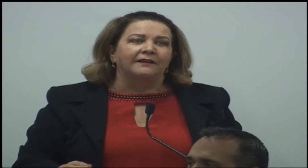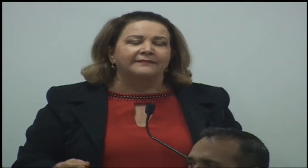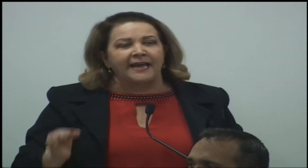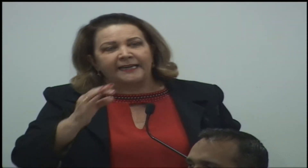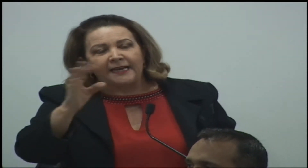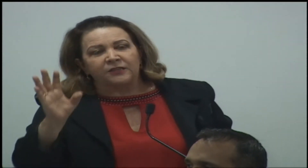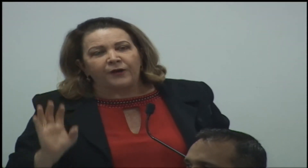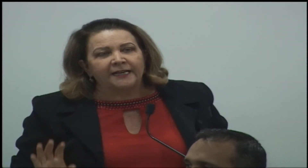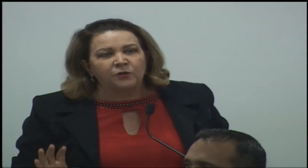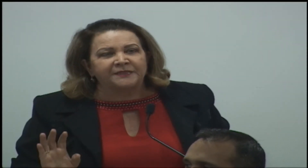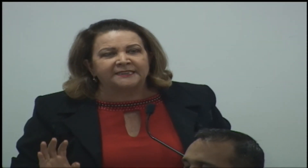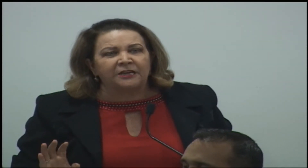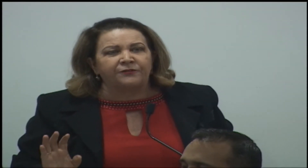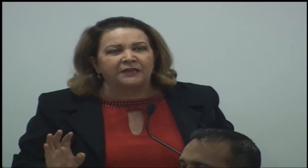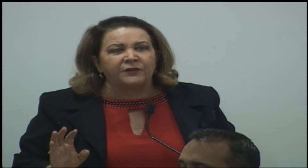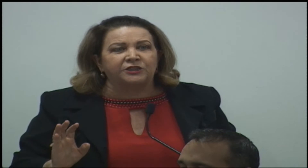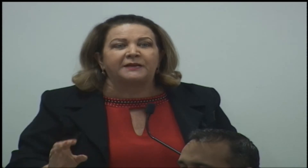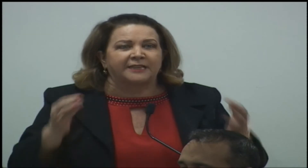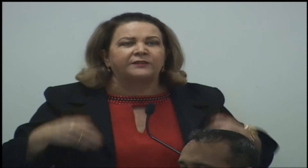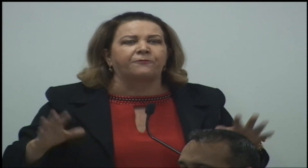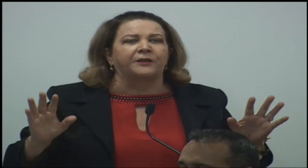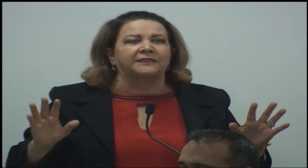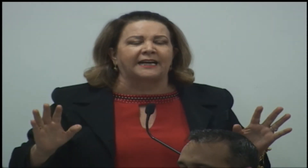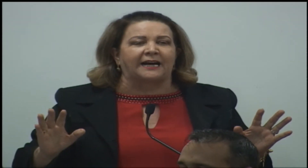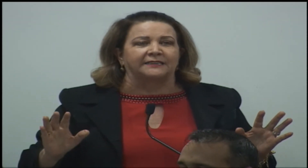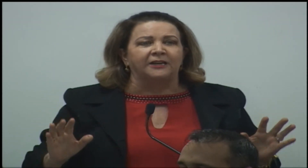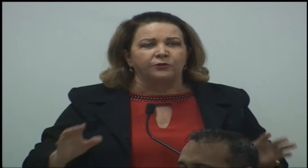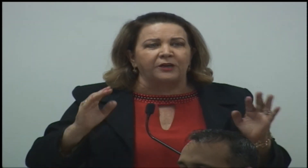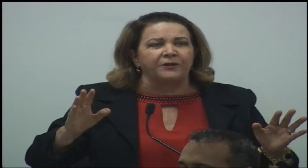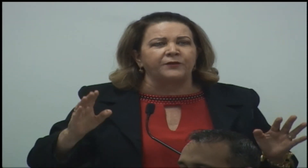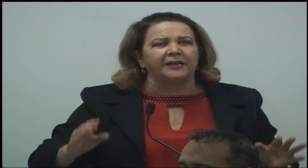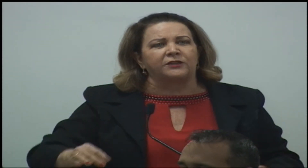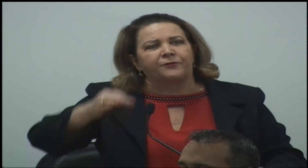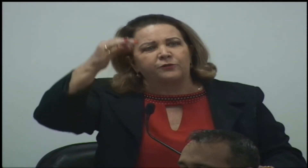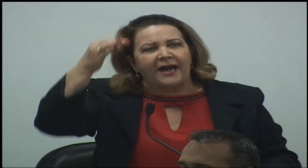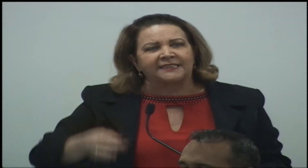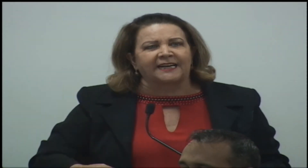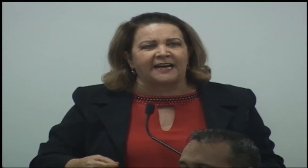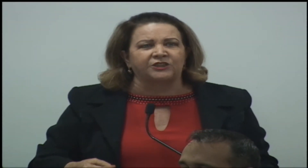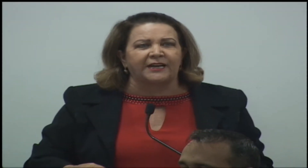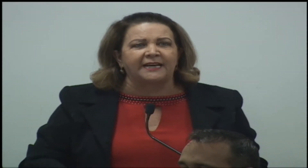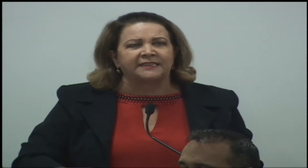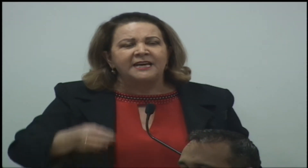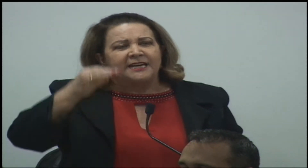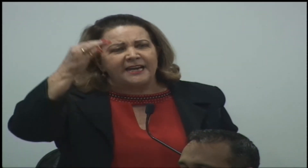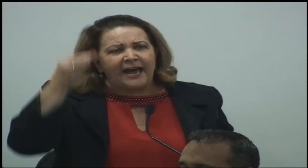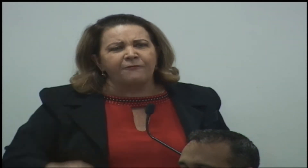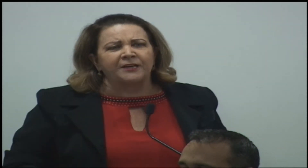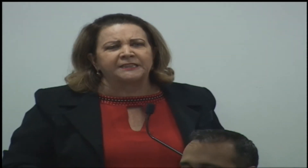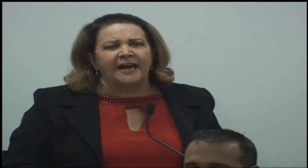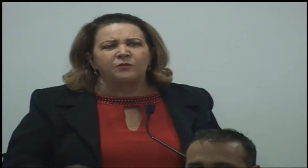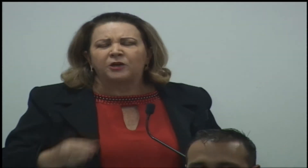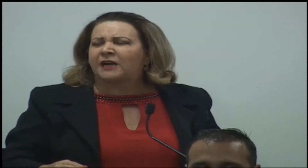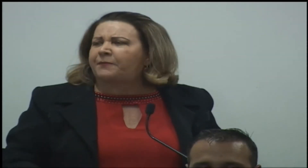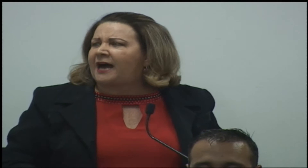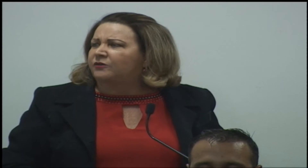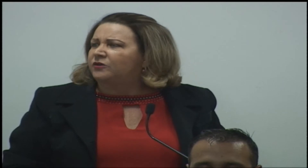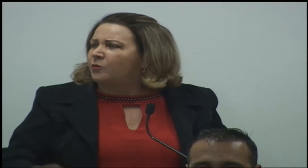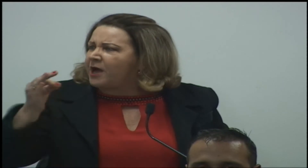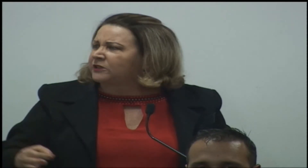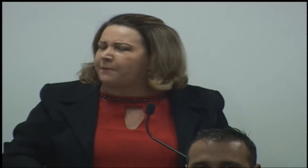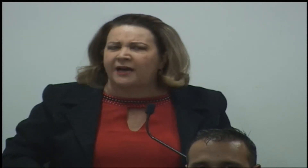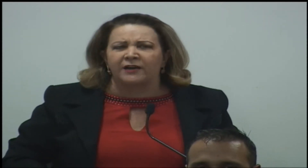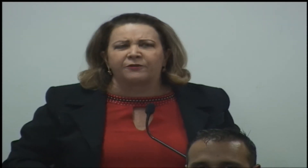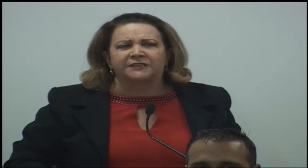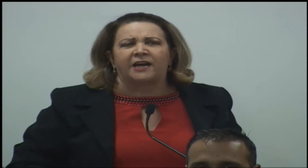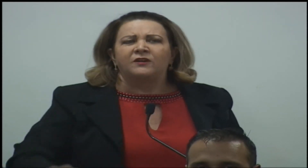defender. Tem aqueles que falam que não precisa ser defendido, mas eu defendo essa casa. Não defendo o vereador, defendo essa casa de leis e levo a sério o meu trabalho. O